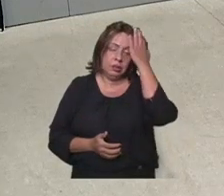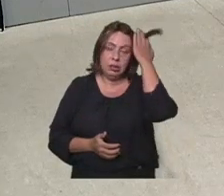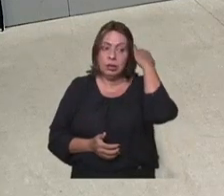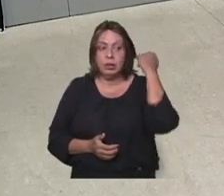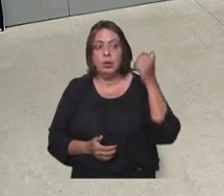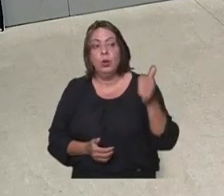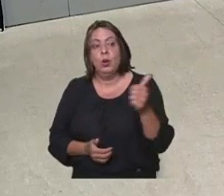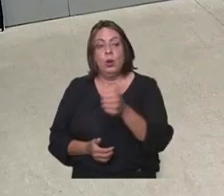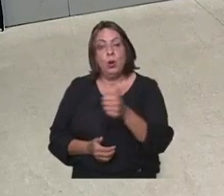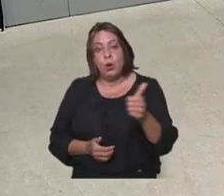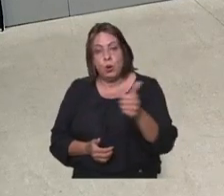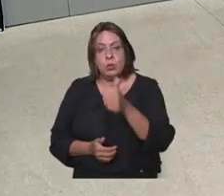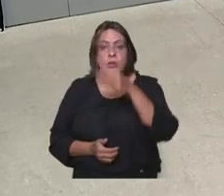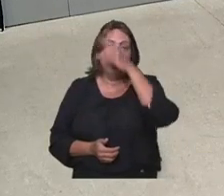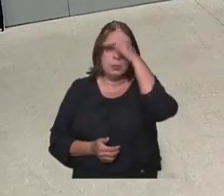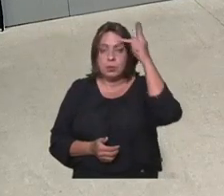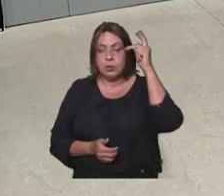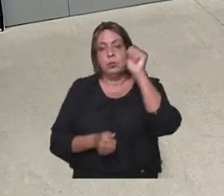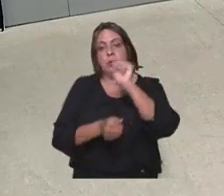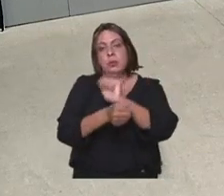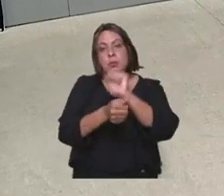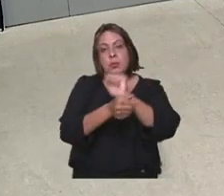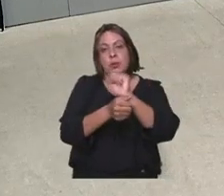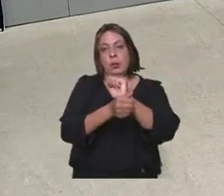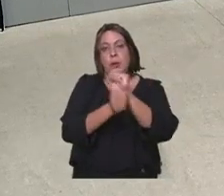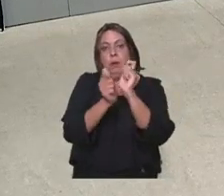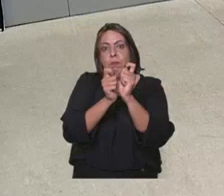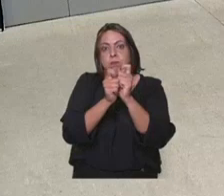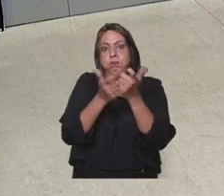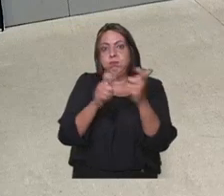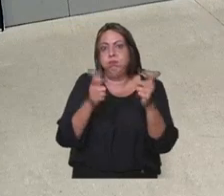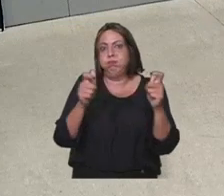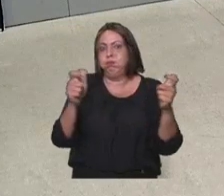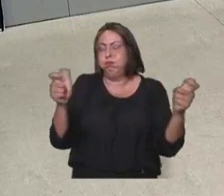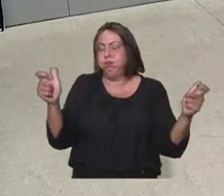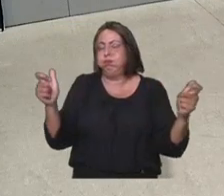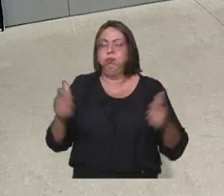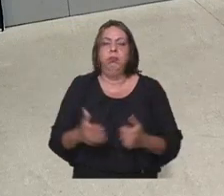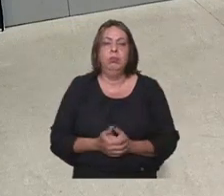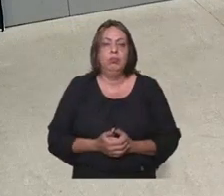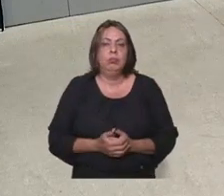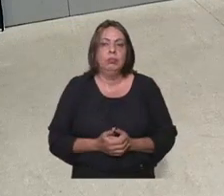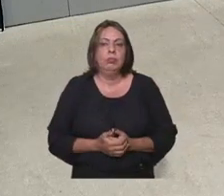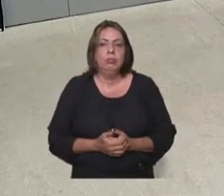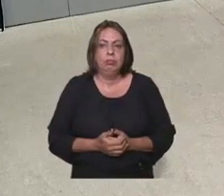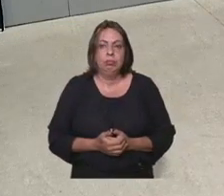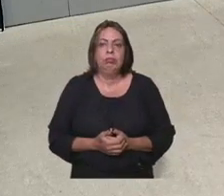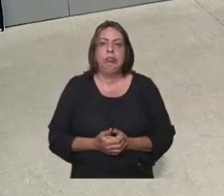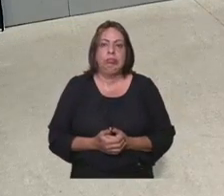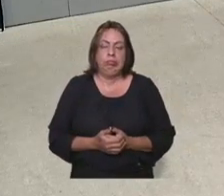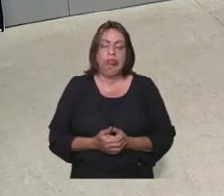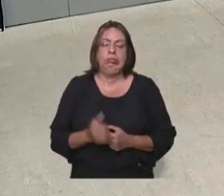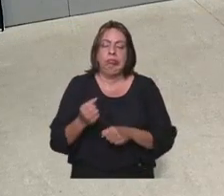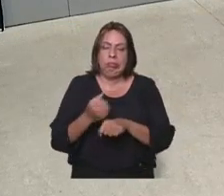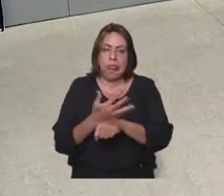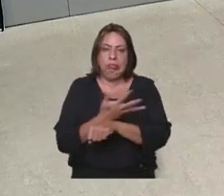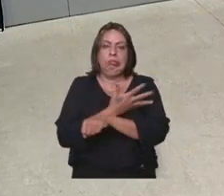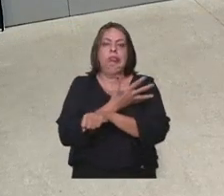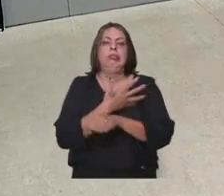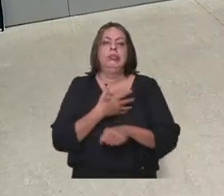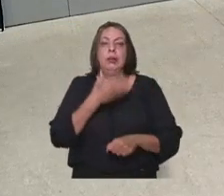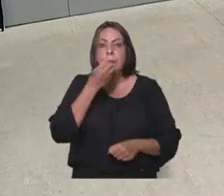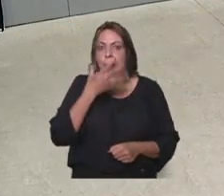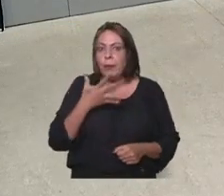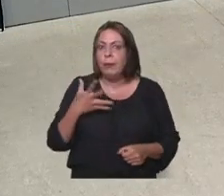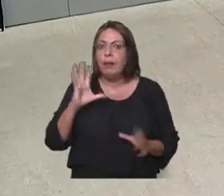11 títulos na expectativa, aumentou. Tô aí a disputa. Ó, oh, tá disputado, tá emocionante, é bom assim.